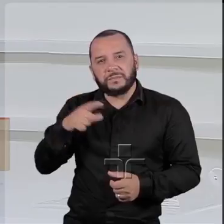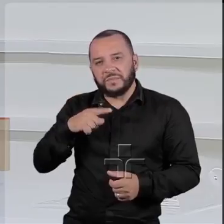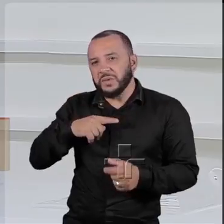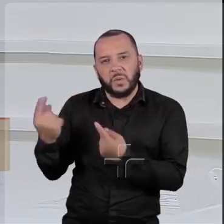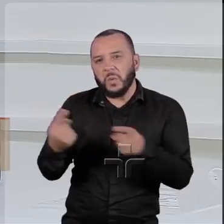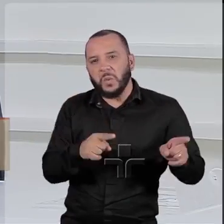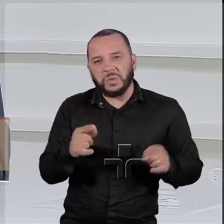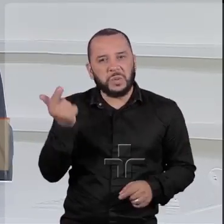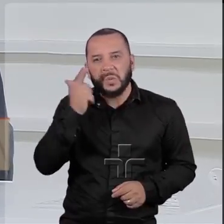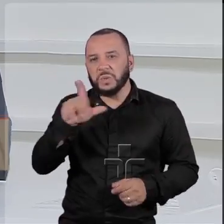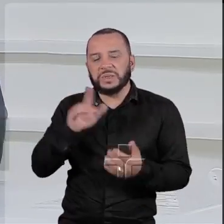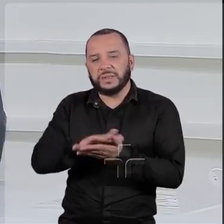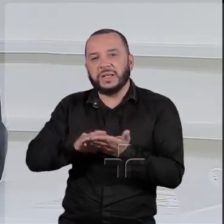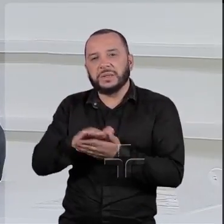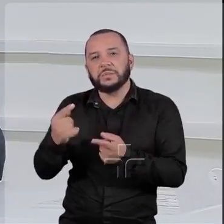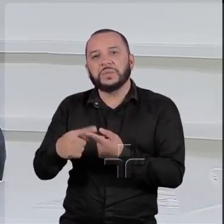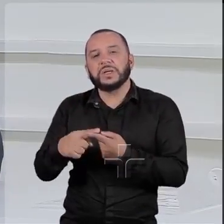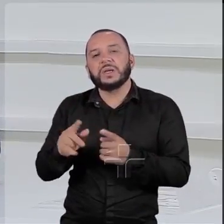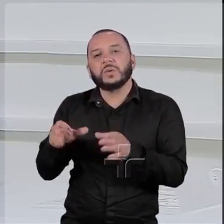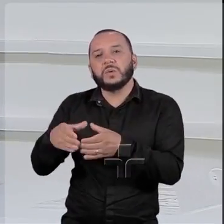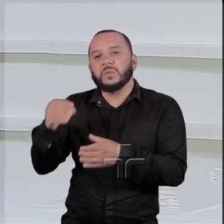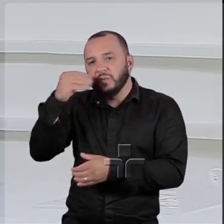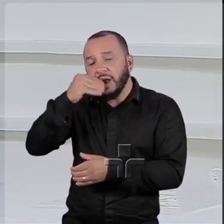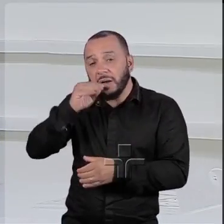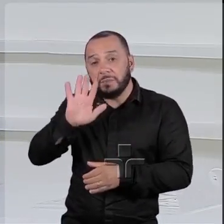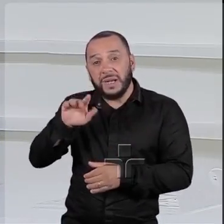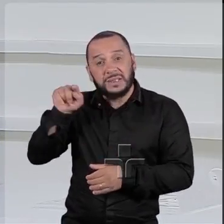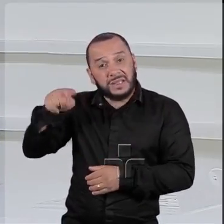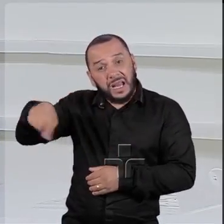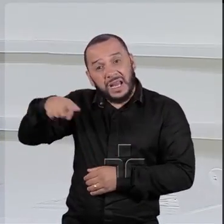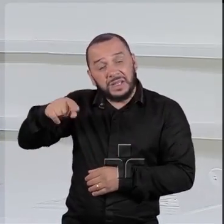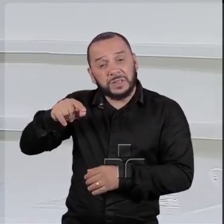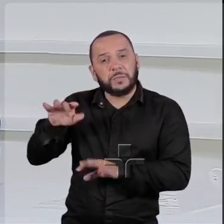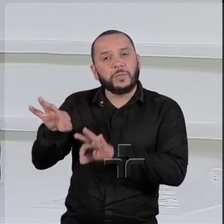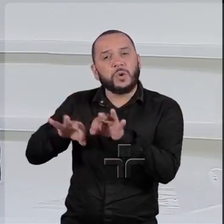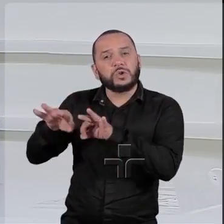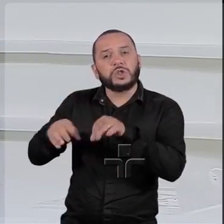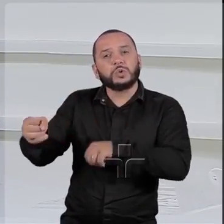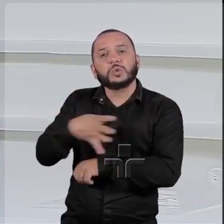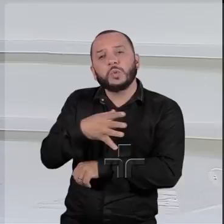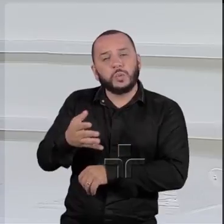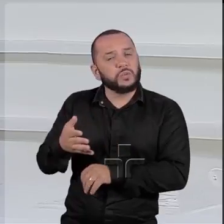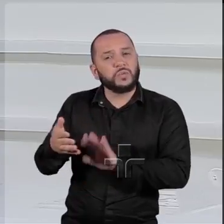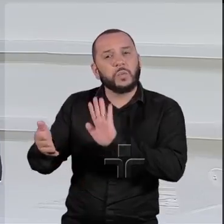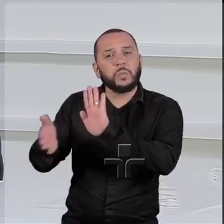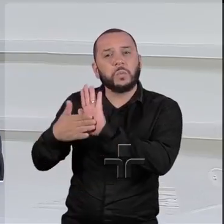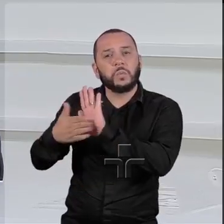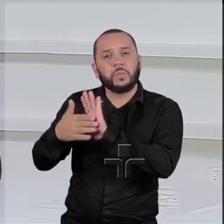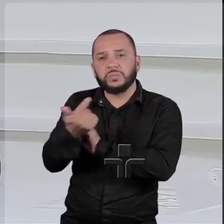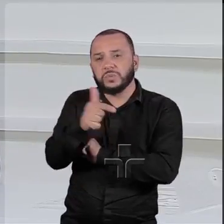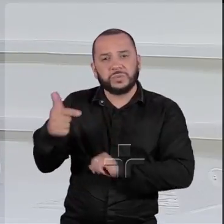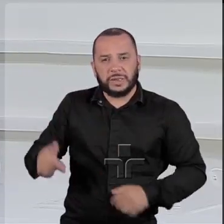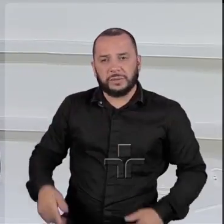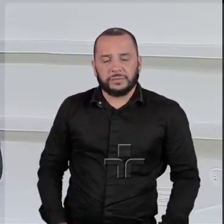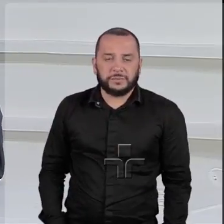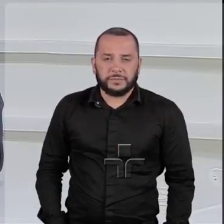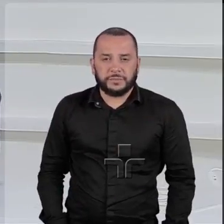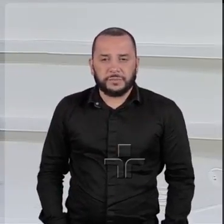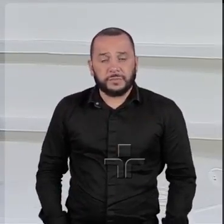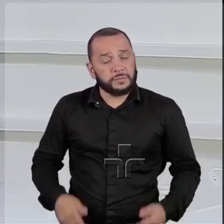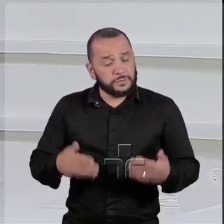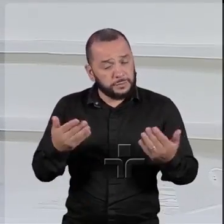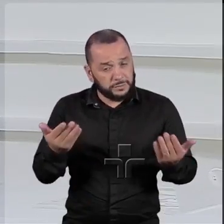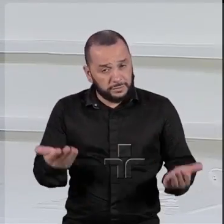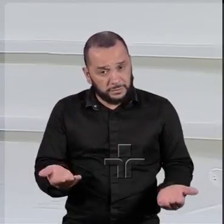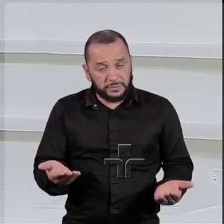oposição. Mas também não tem nenhum outro projeto, elas não têm uma coisa para apresentar. E aí nós